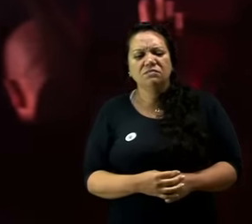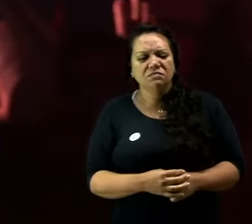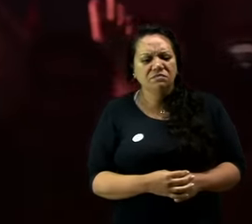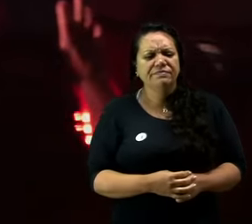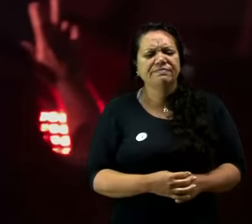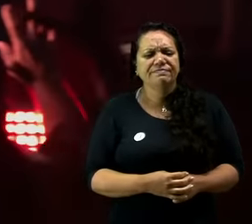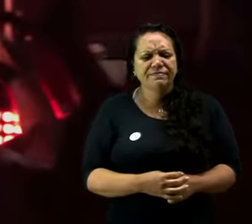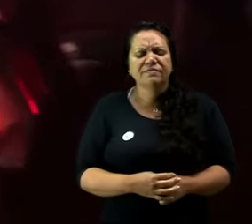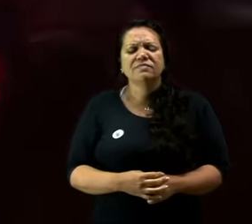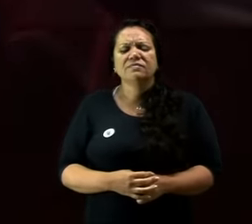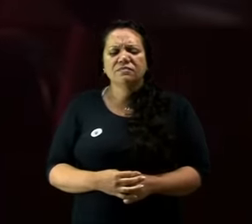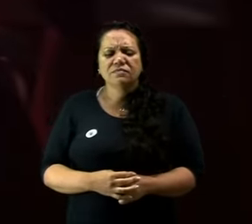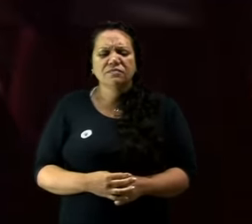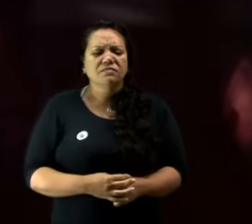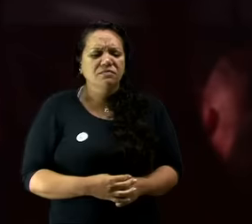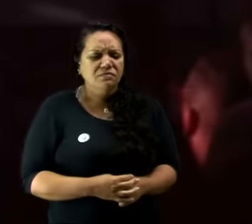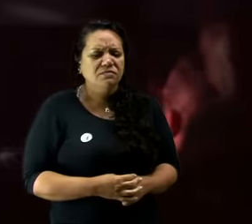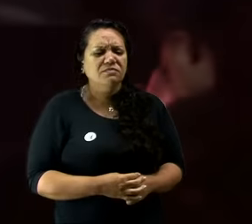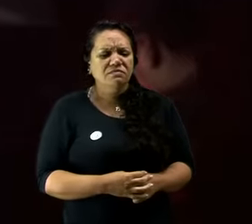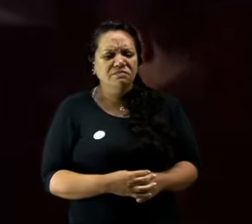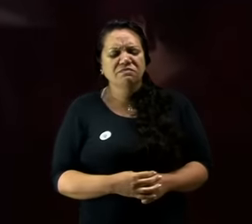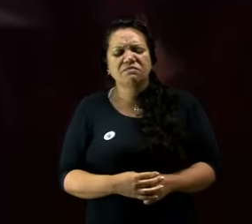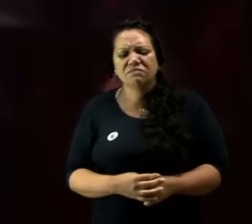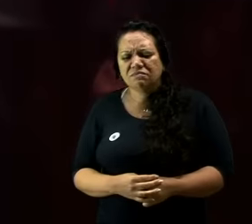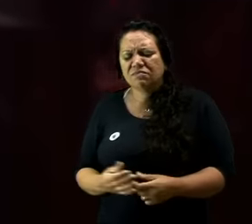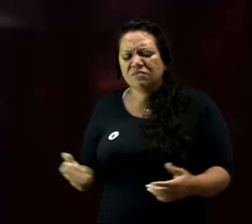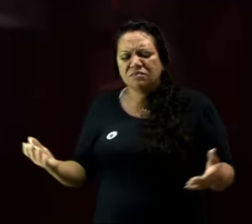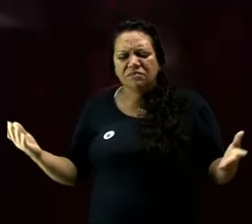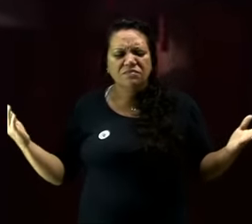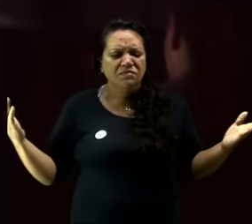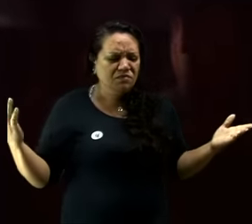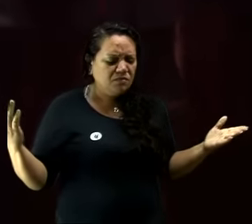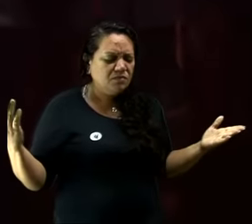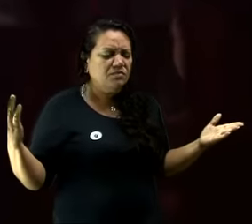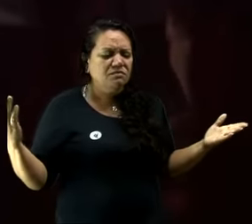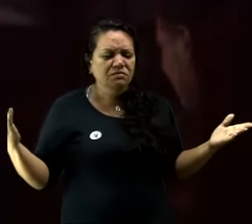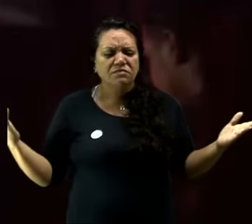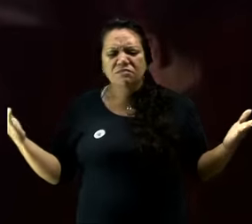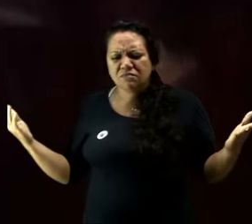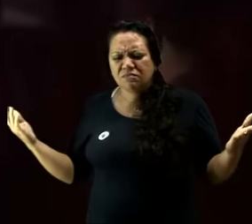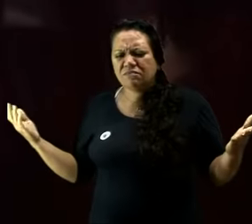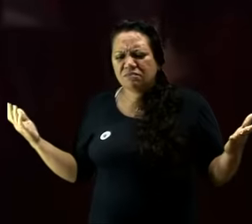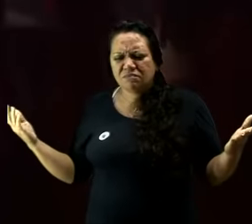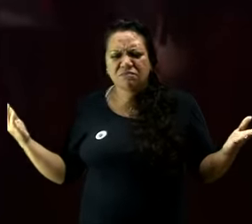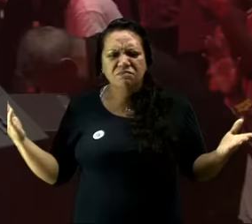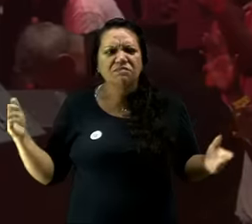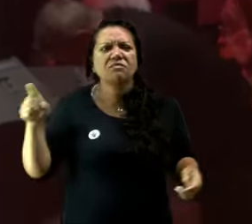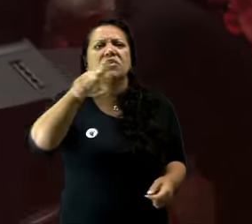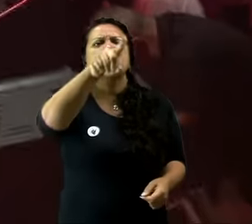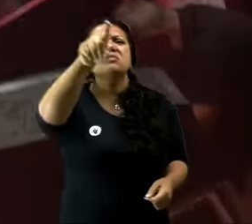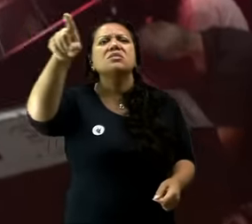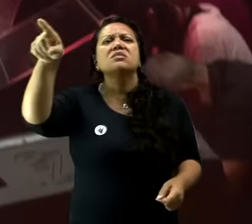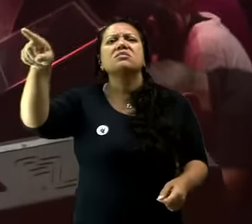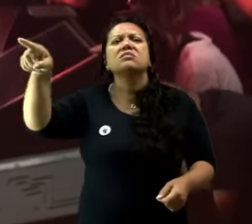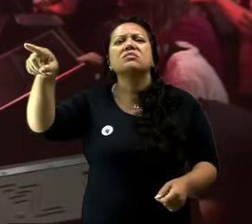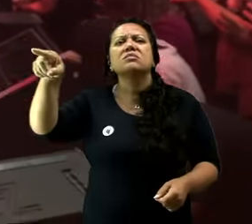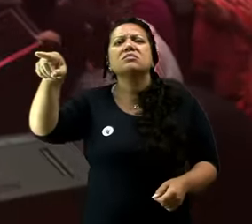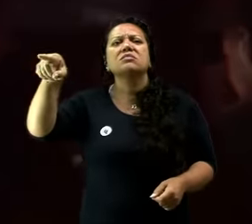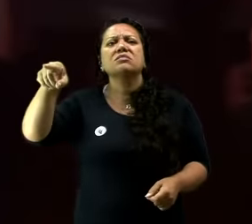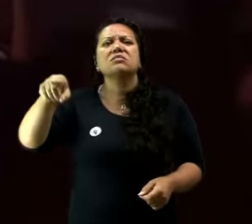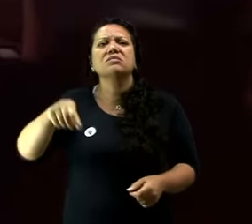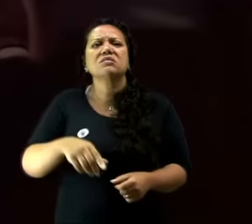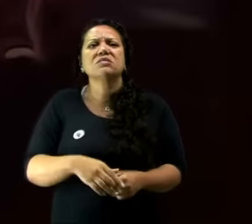de andando de achando anda. Aie, aie, o Simão vai atrás. E me